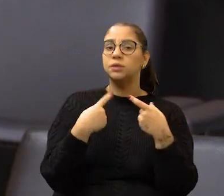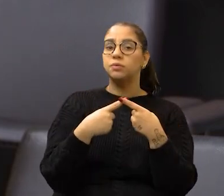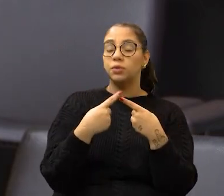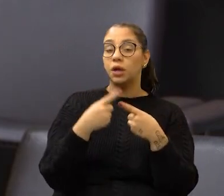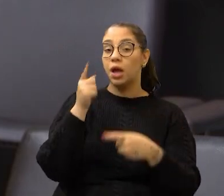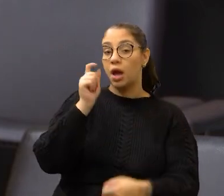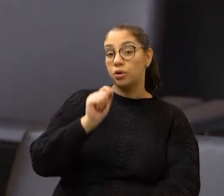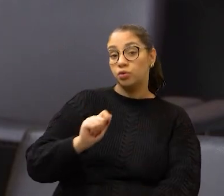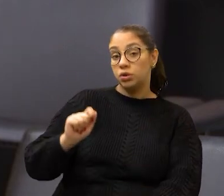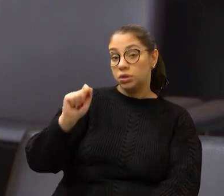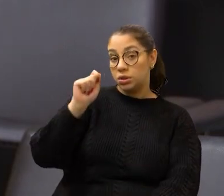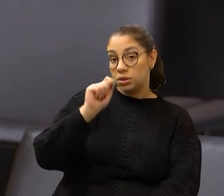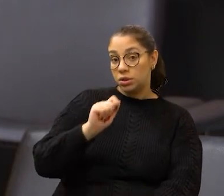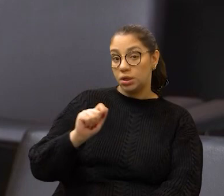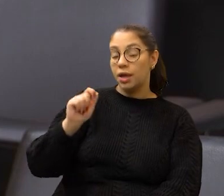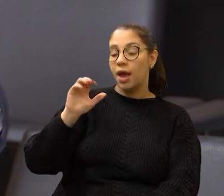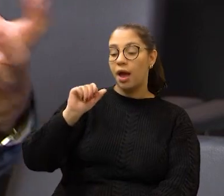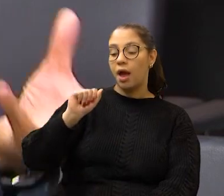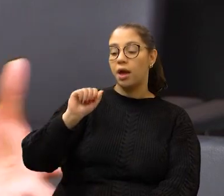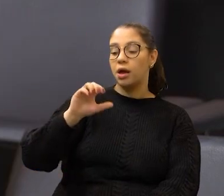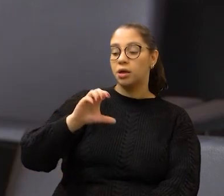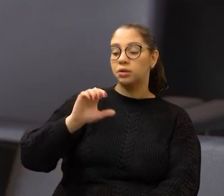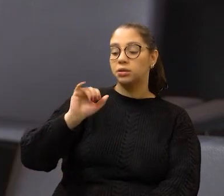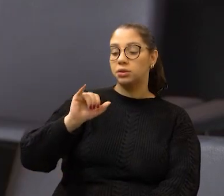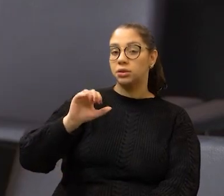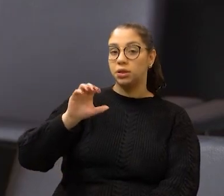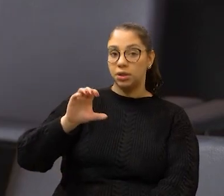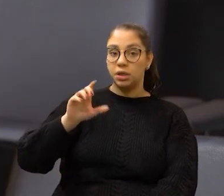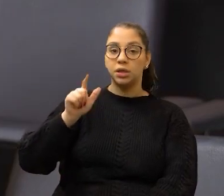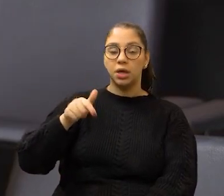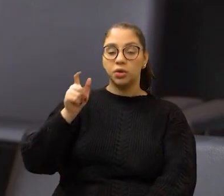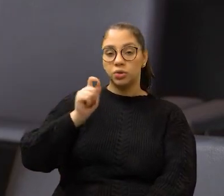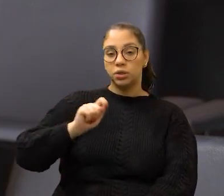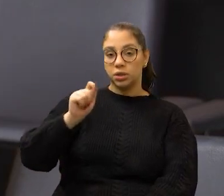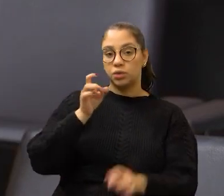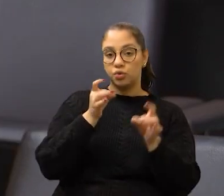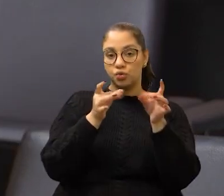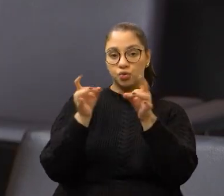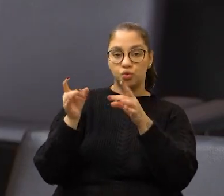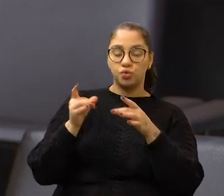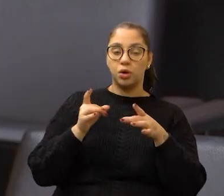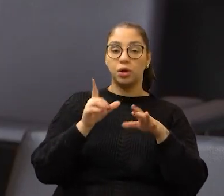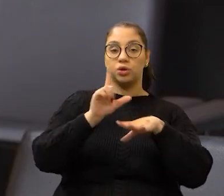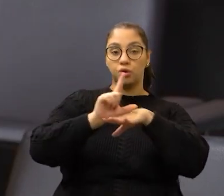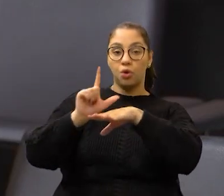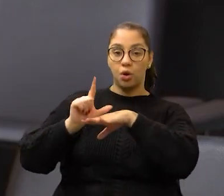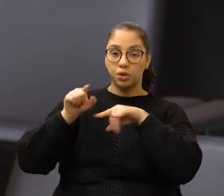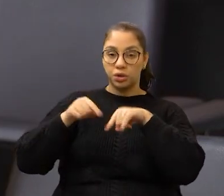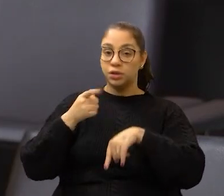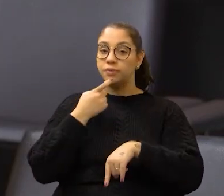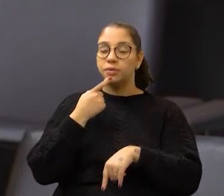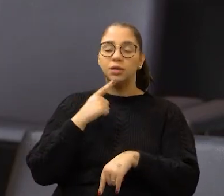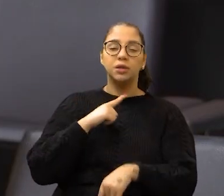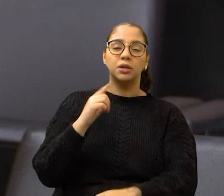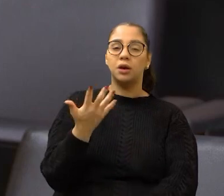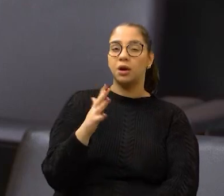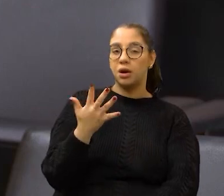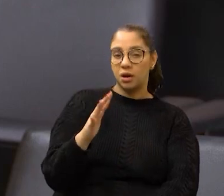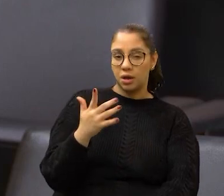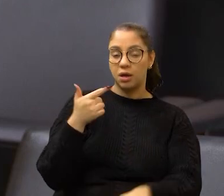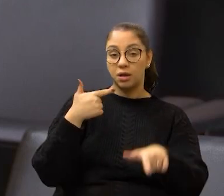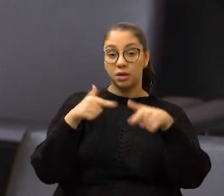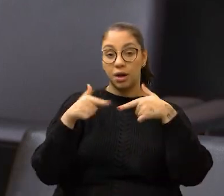segundo a associação, a SIC, né, Associação de Comércio aqui da cidade, nós temos hoje, em